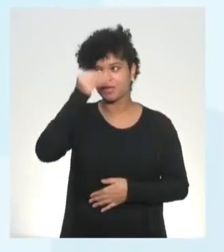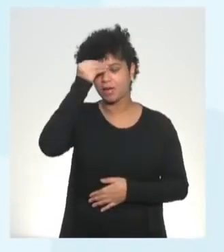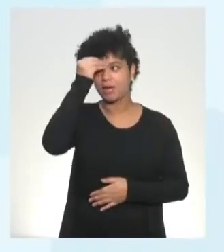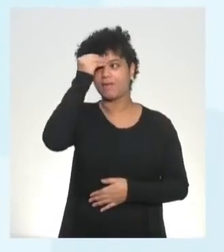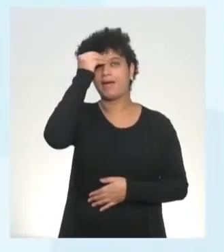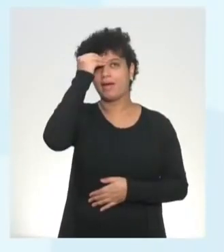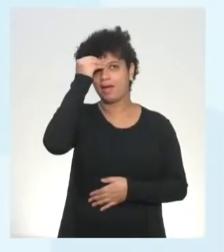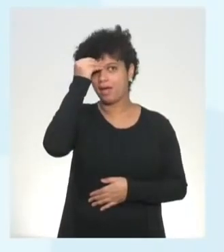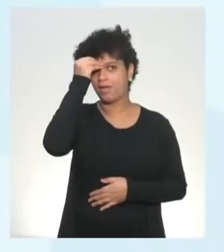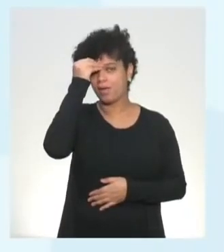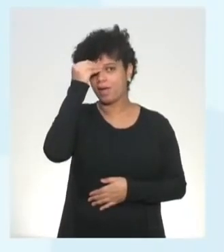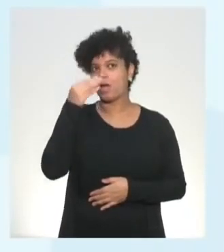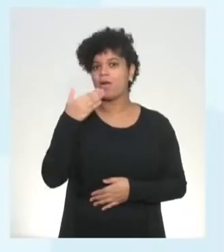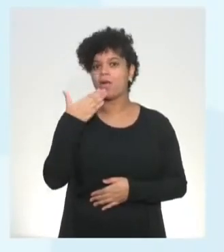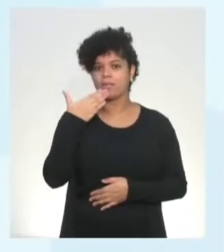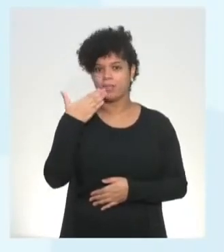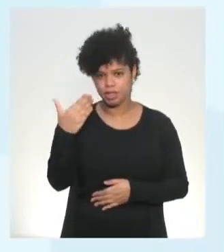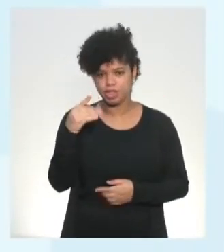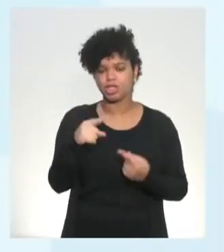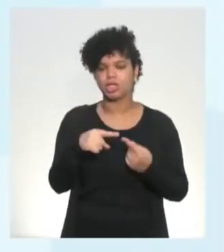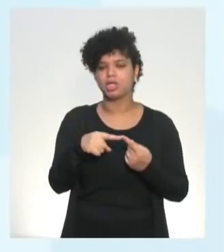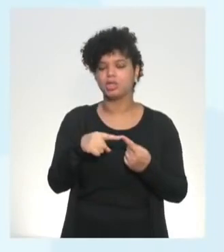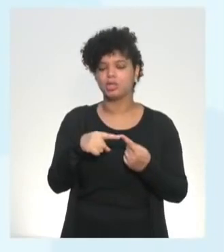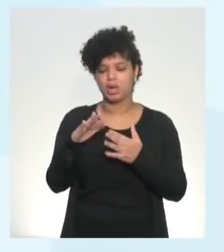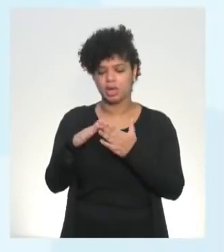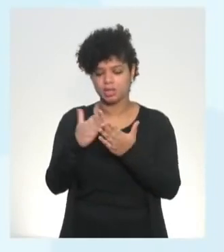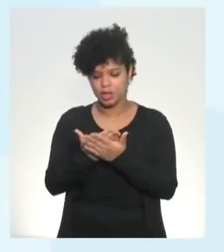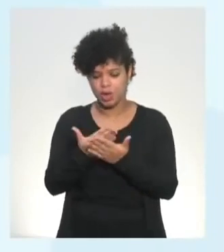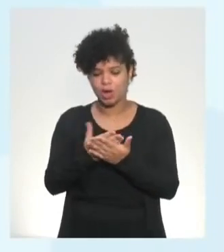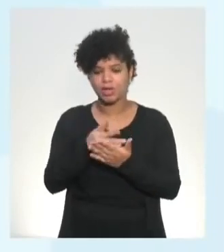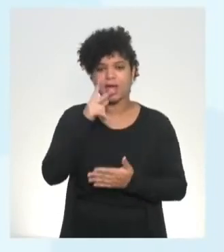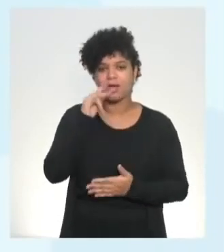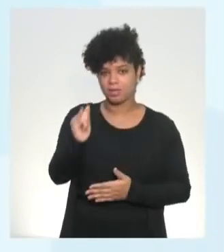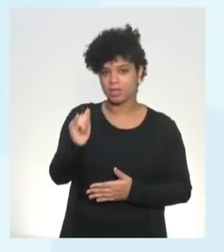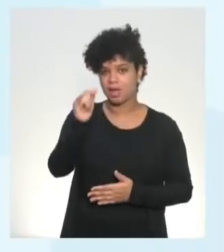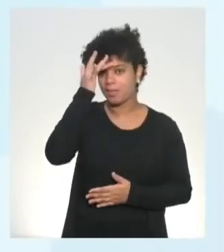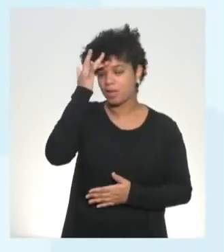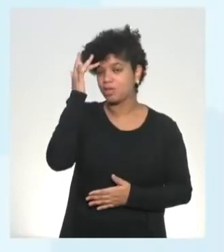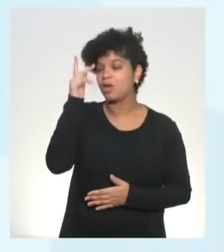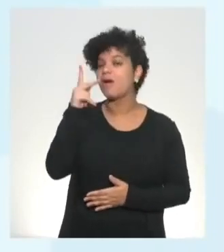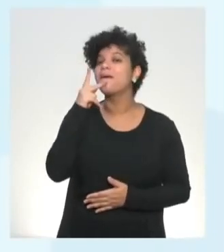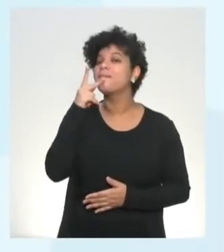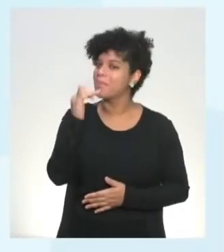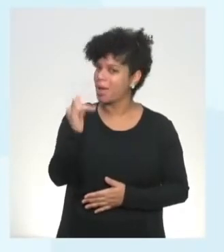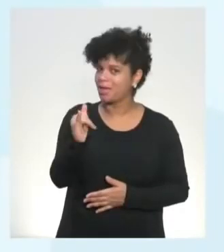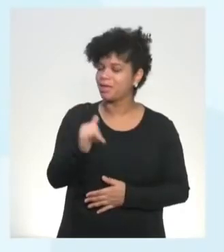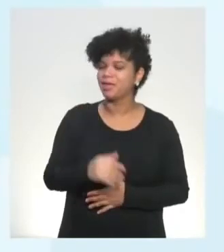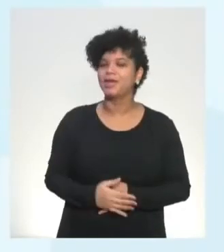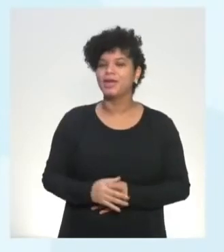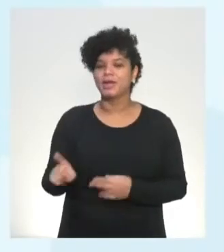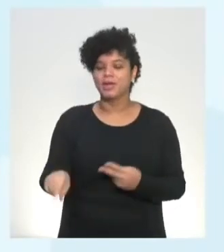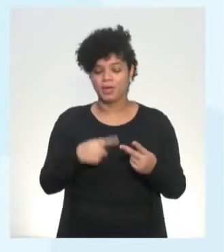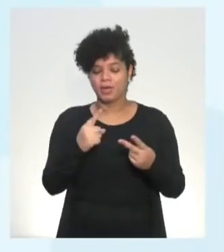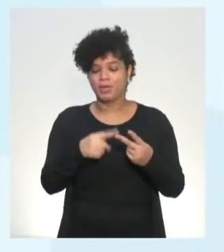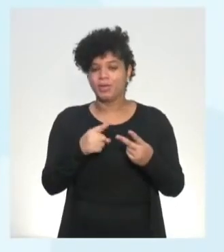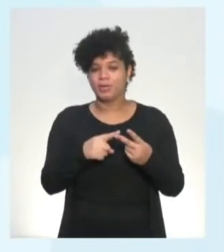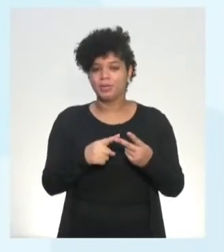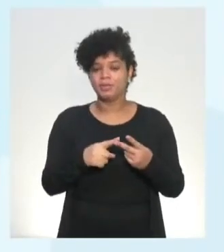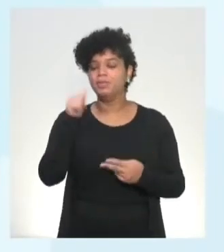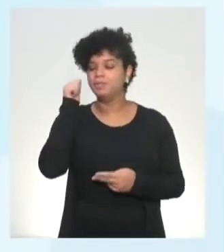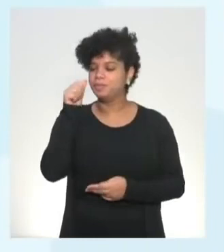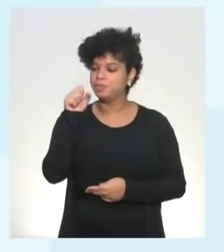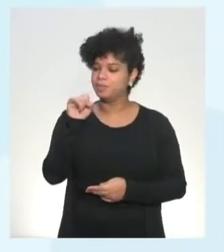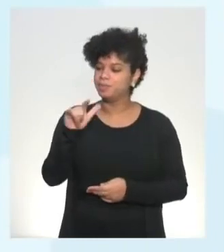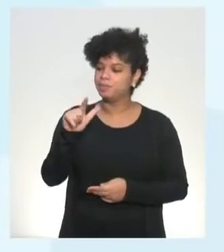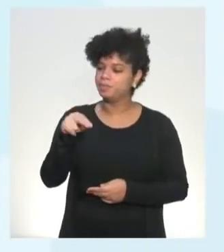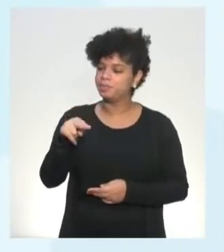carta, uma solicitação da escola para os pais. A próxima carta, carta 2, professora Selene, por